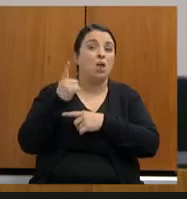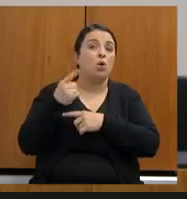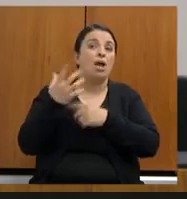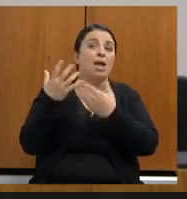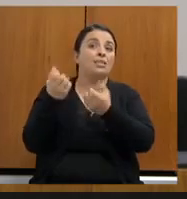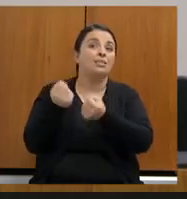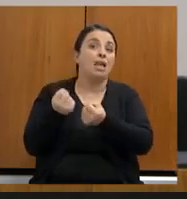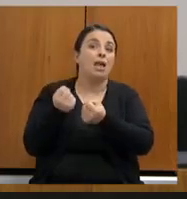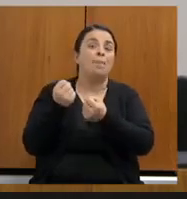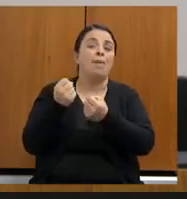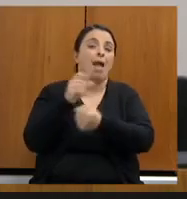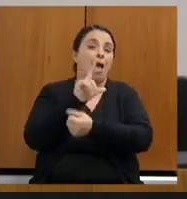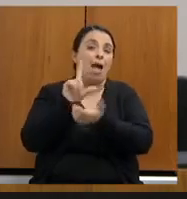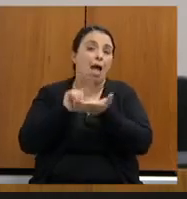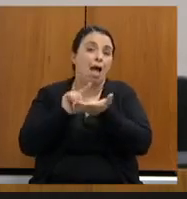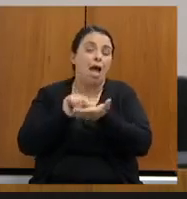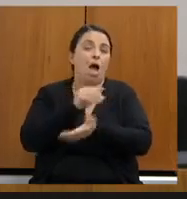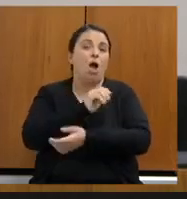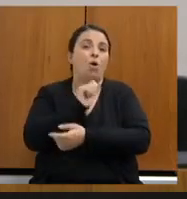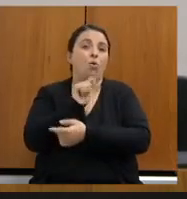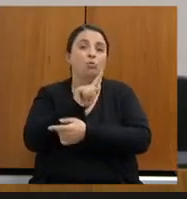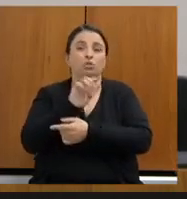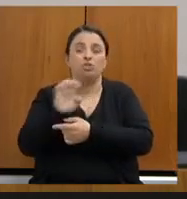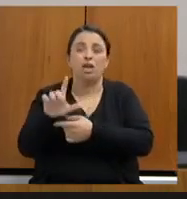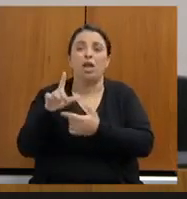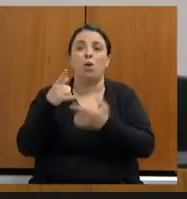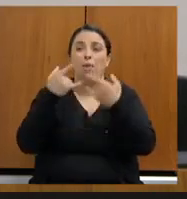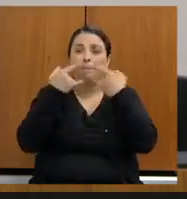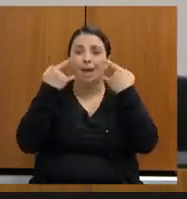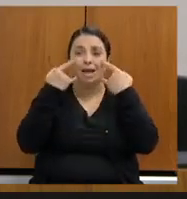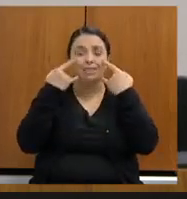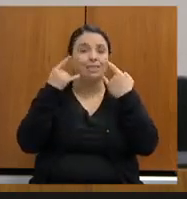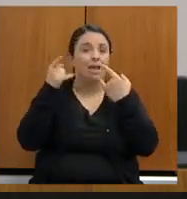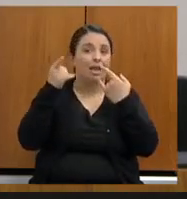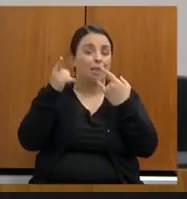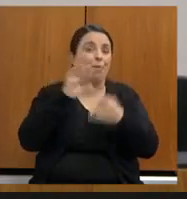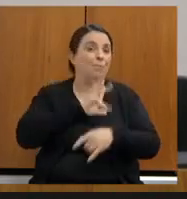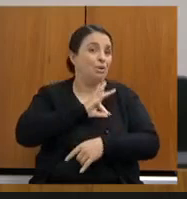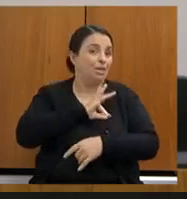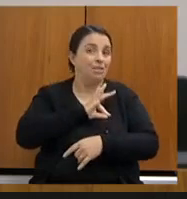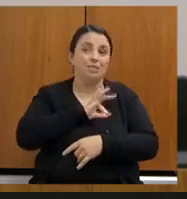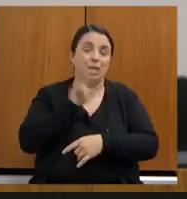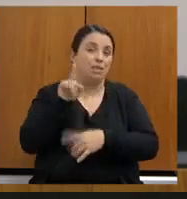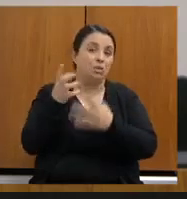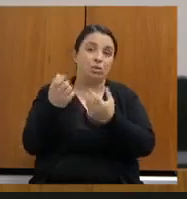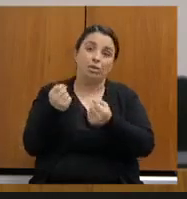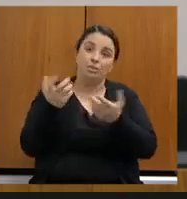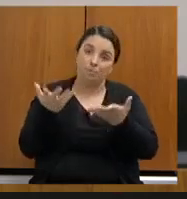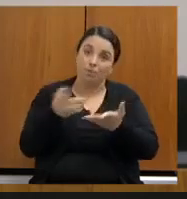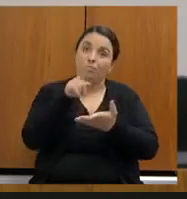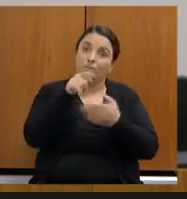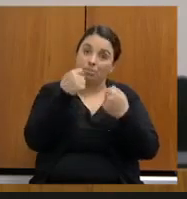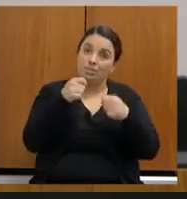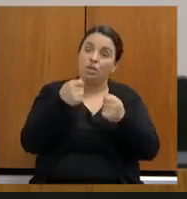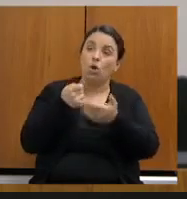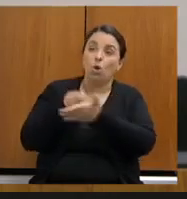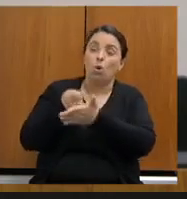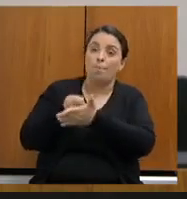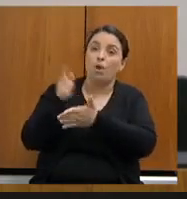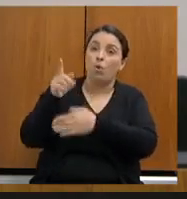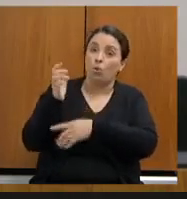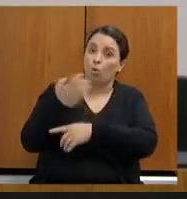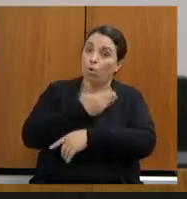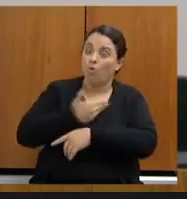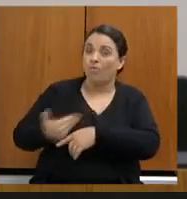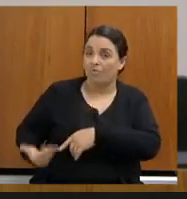o senhor reforçar essa cobrança por parte do governo empenho da gestão da polícia militar e se